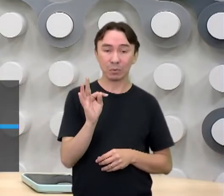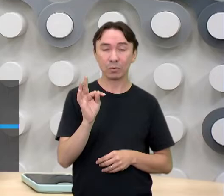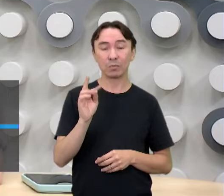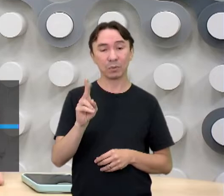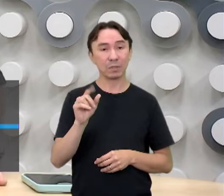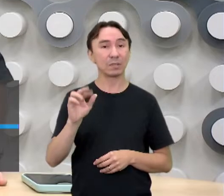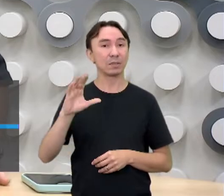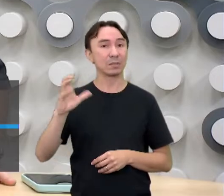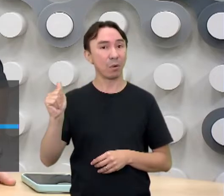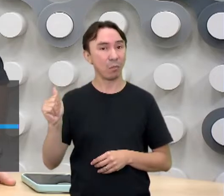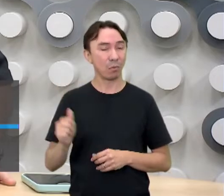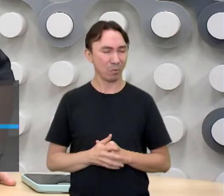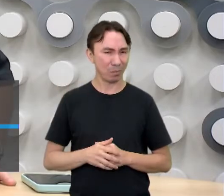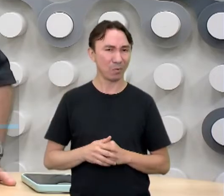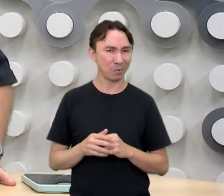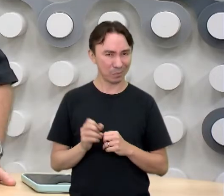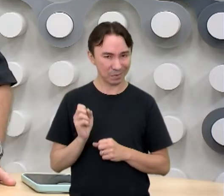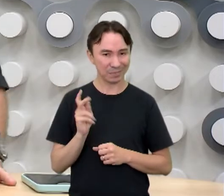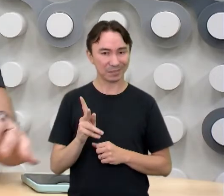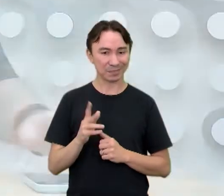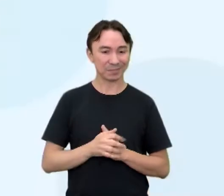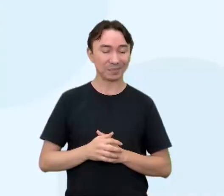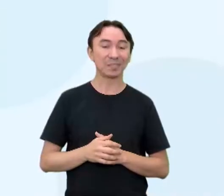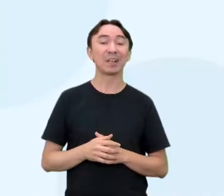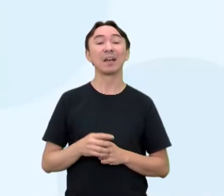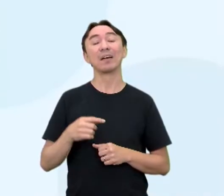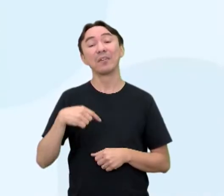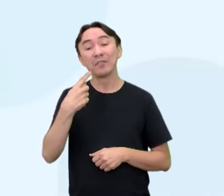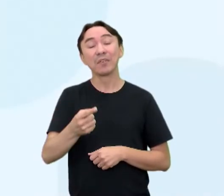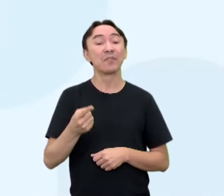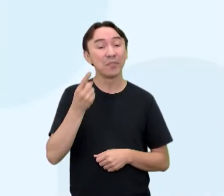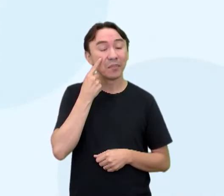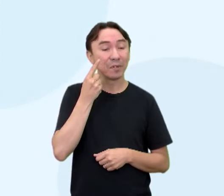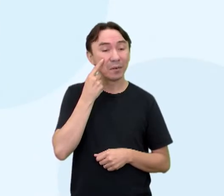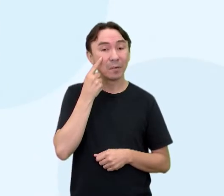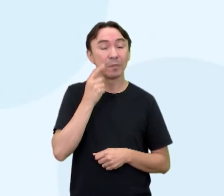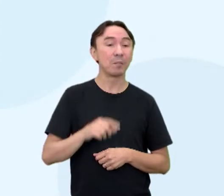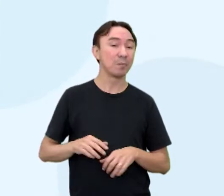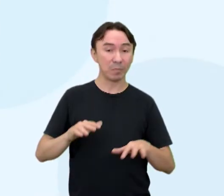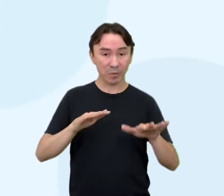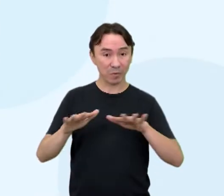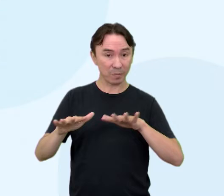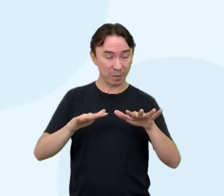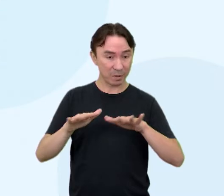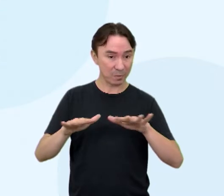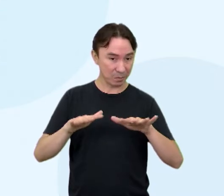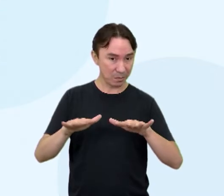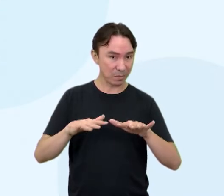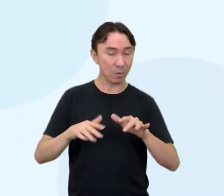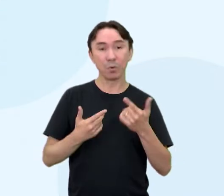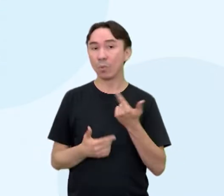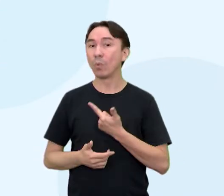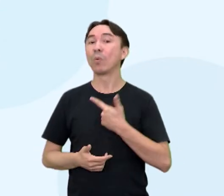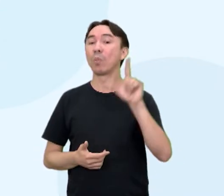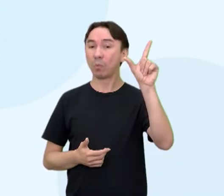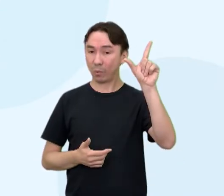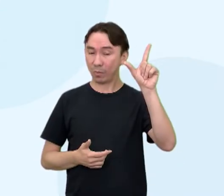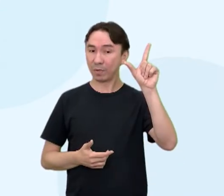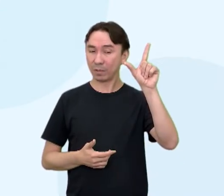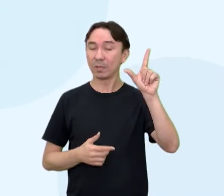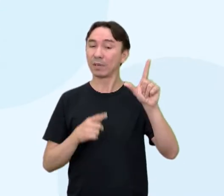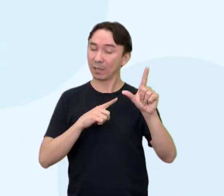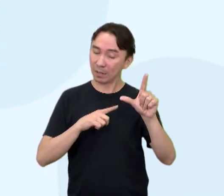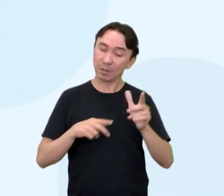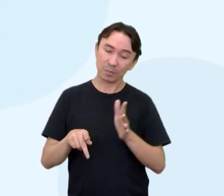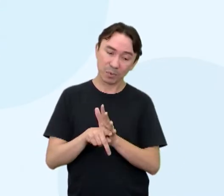lá para a próxima tela, que nós estamos vendo lá movimento divergente. É um outro movimento aí, característico aí das